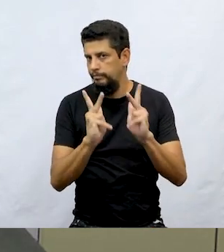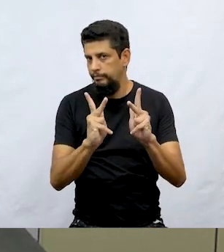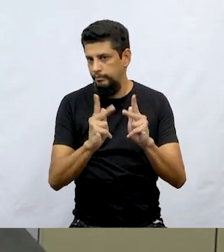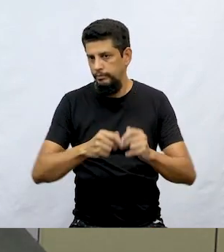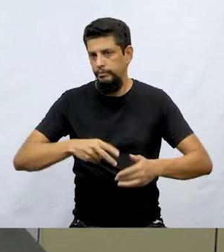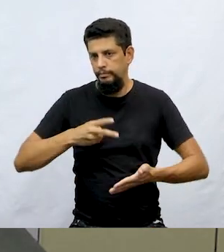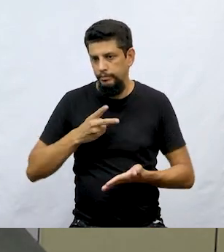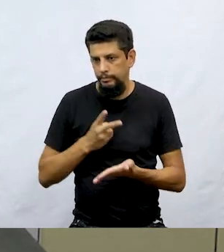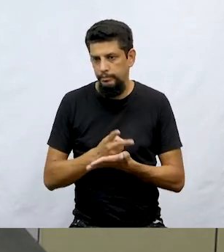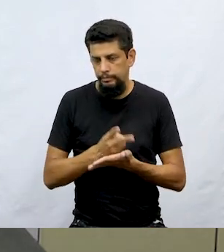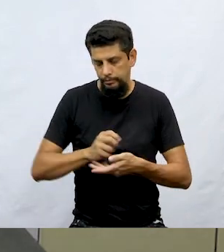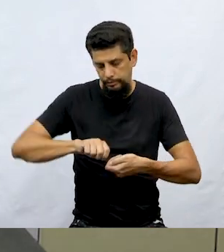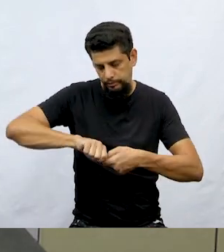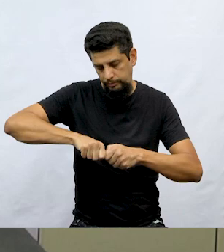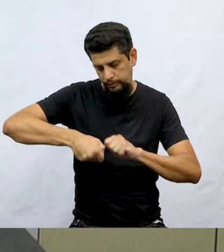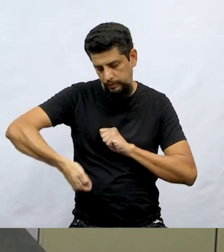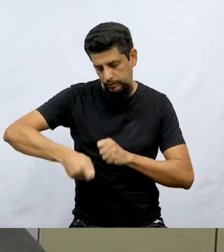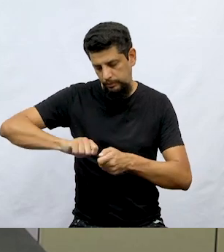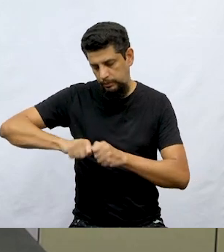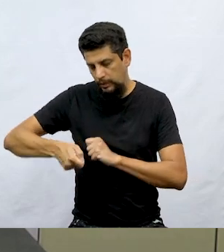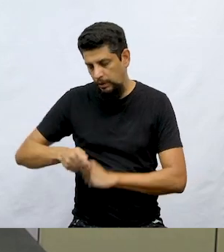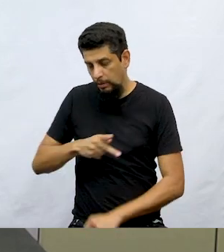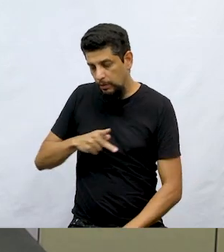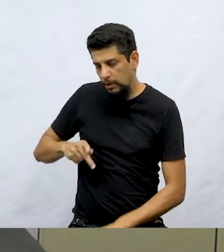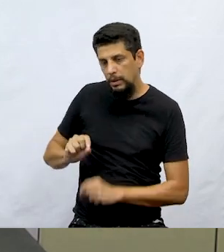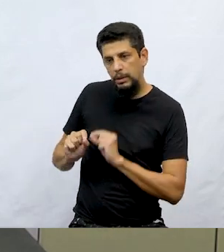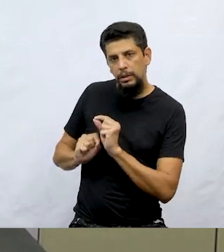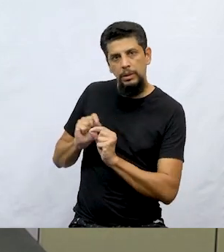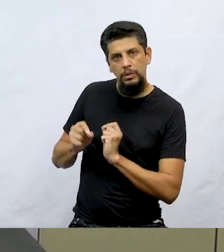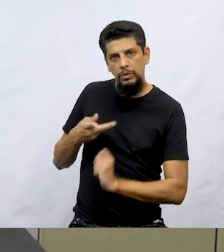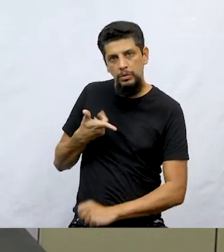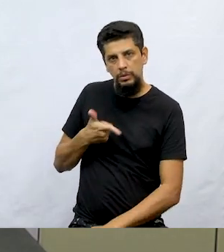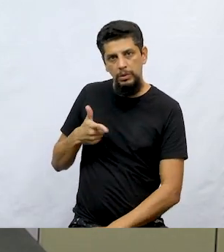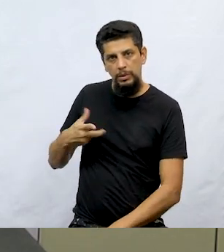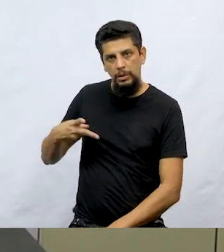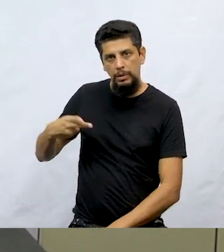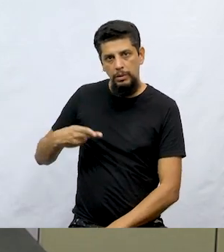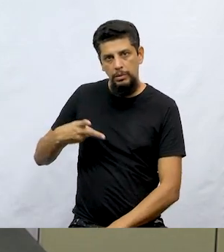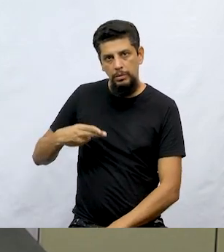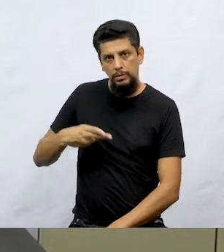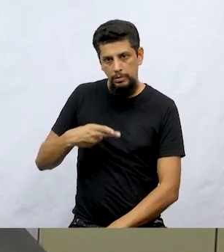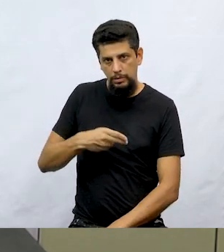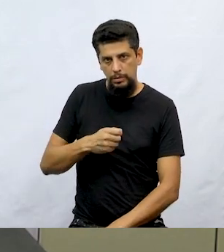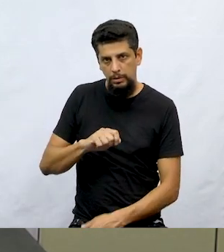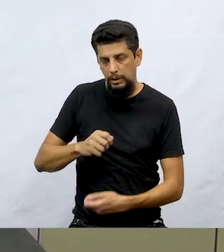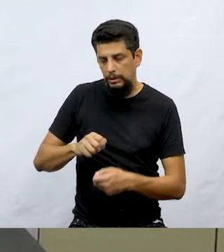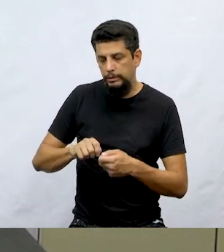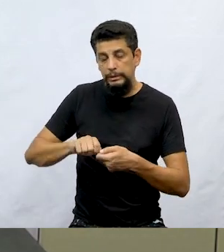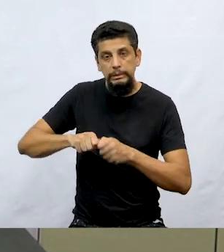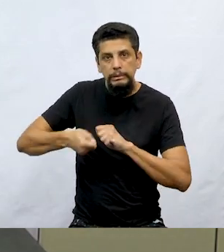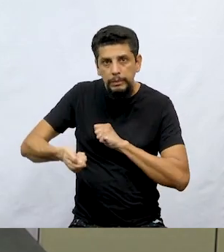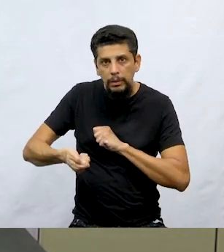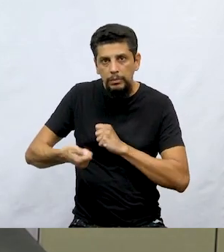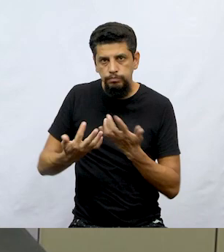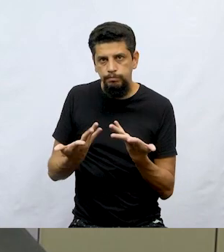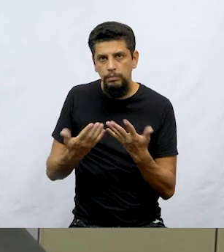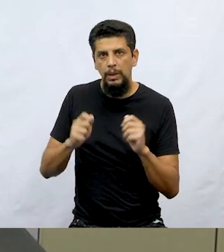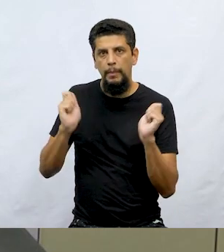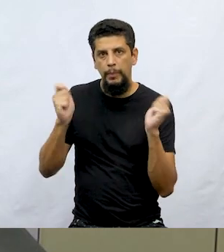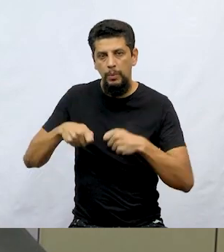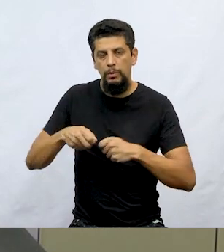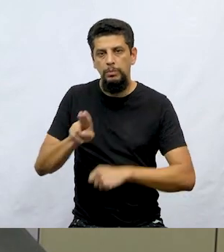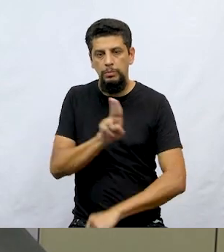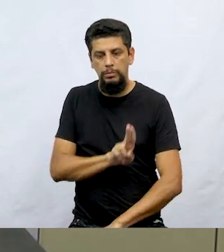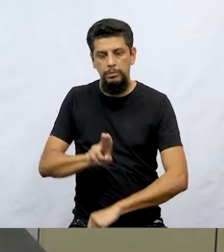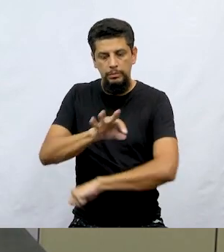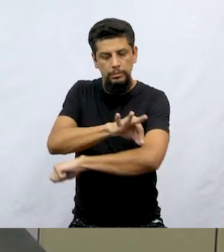Muito bem, eu vou continuar aqui com a mão. Professora, mas quem não tiver tesoura e não conseguir cortar com a mão, também pode